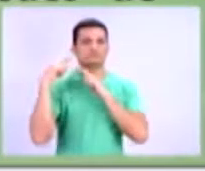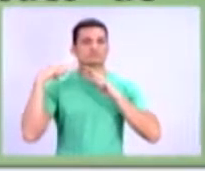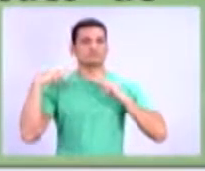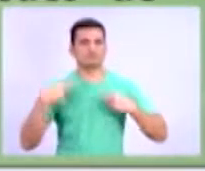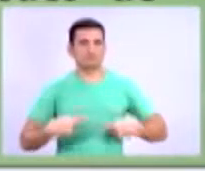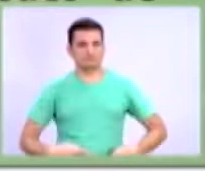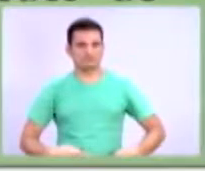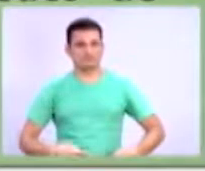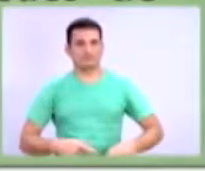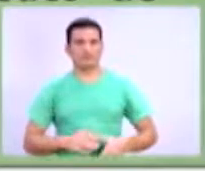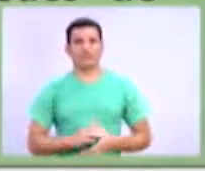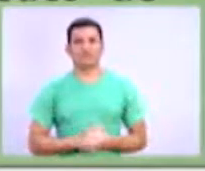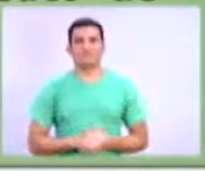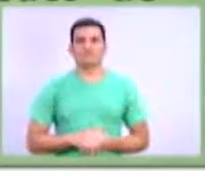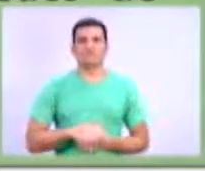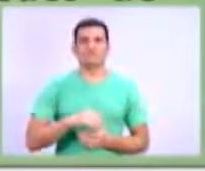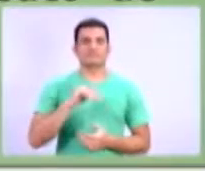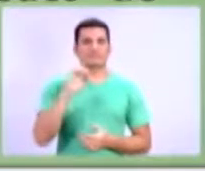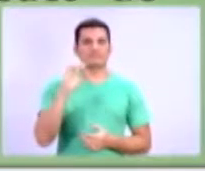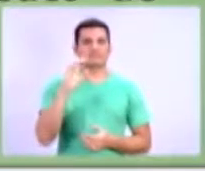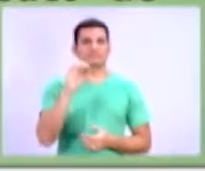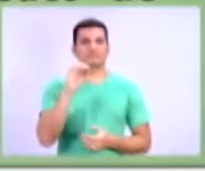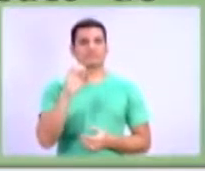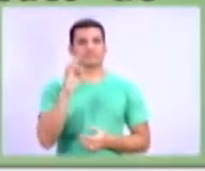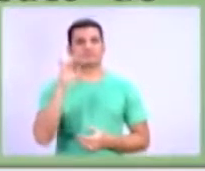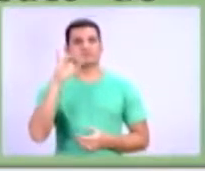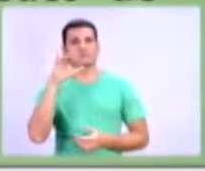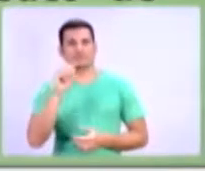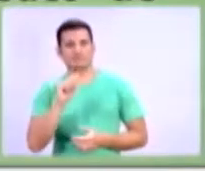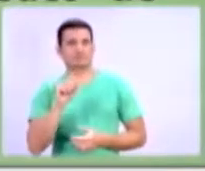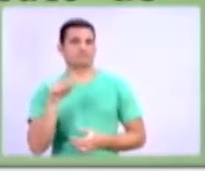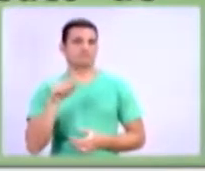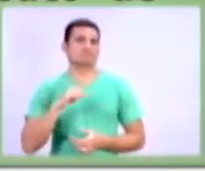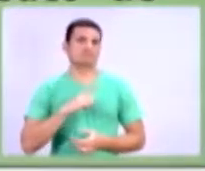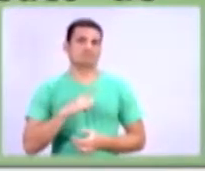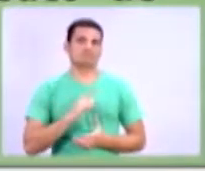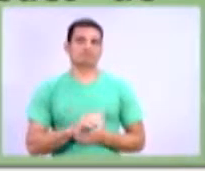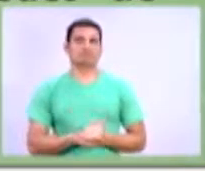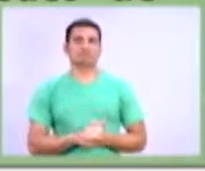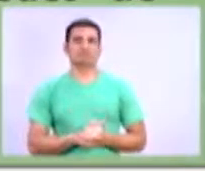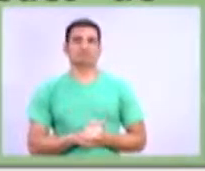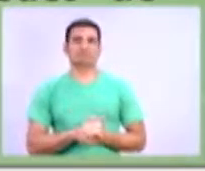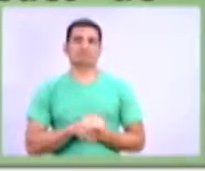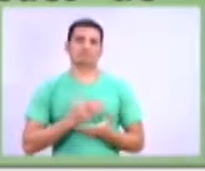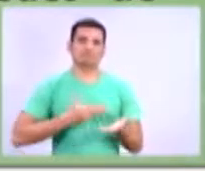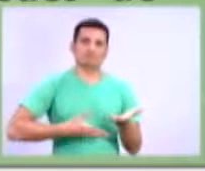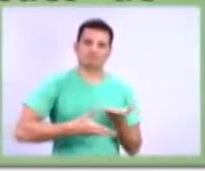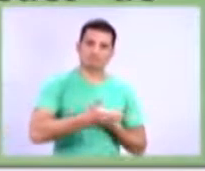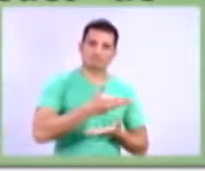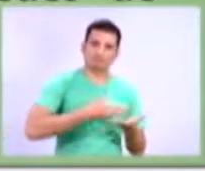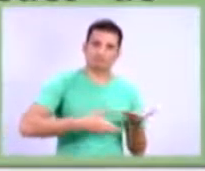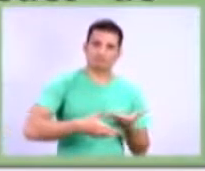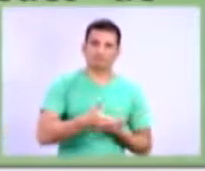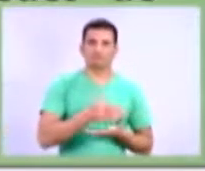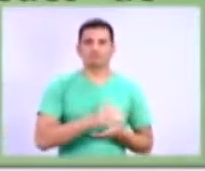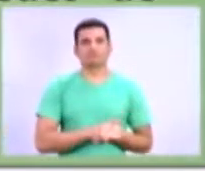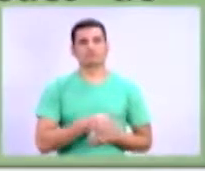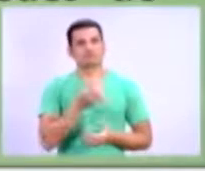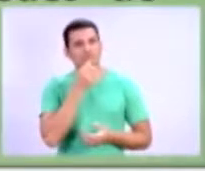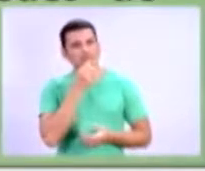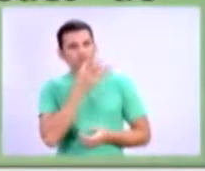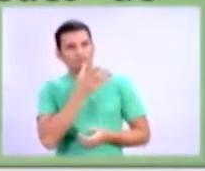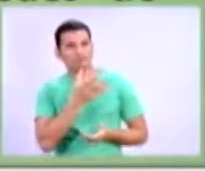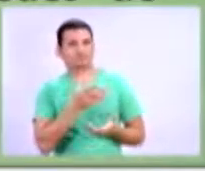Uma ecoética supõe a solidariedade, a incitação a boas vontades